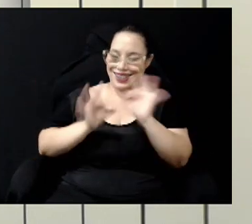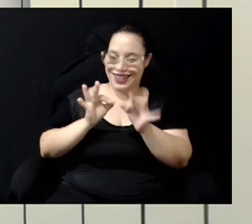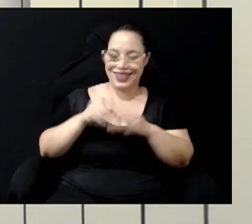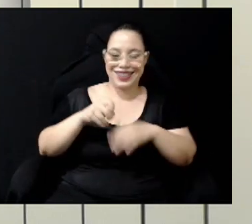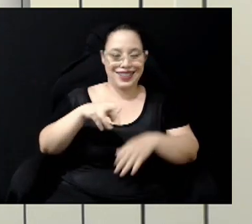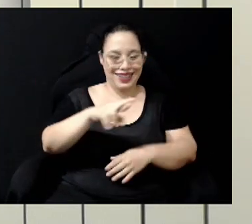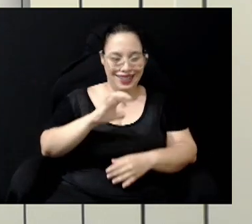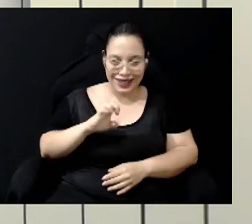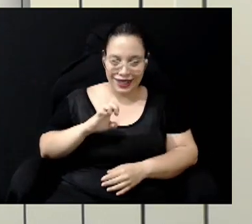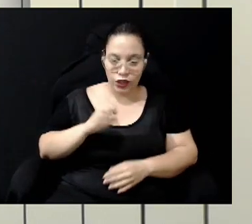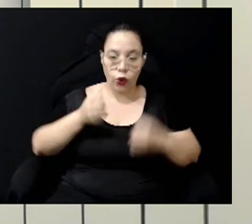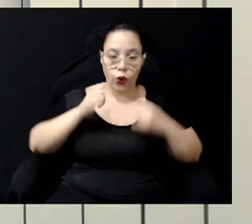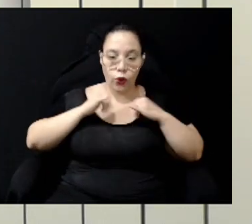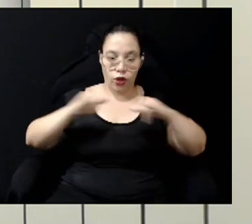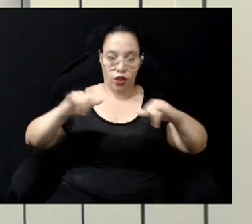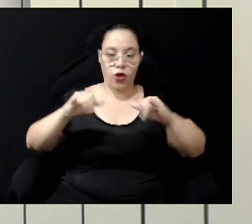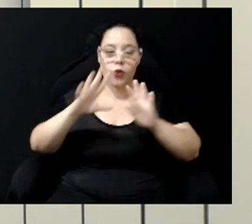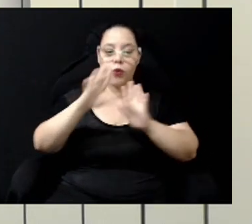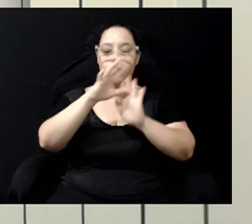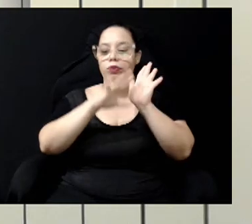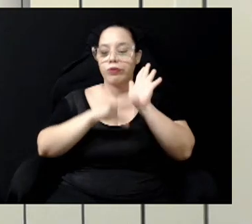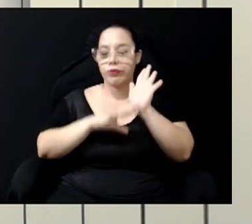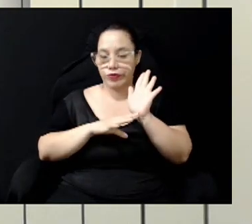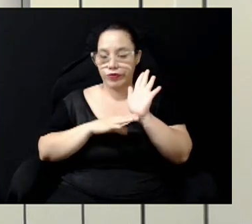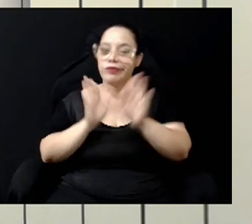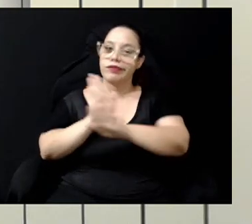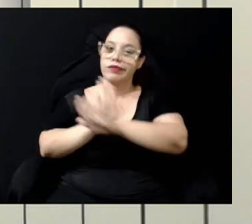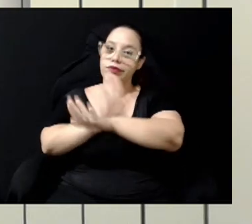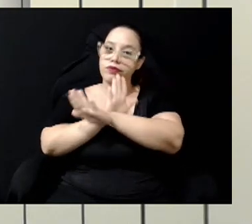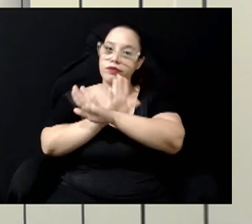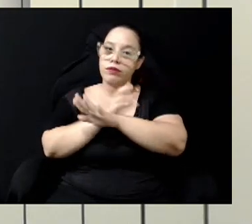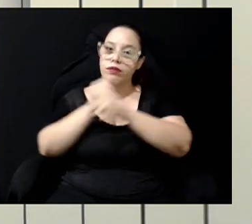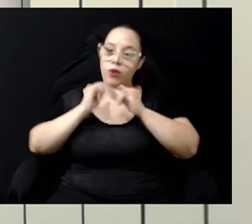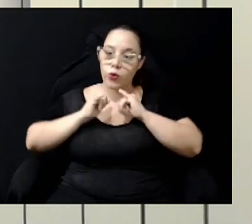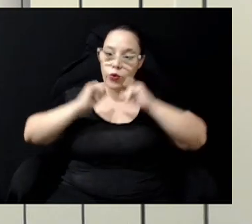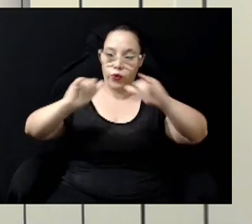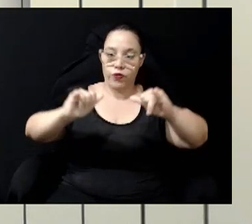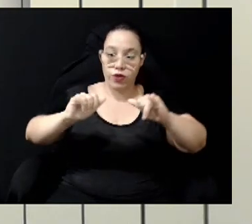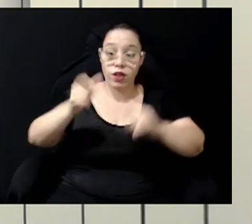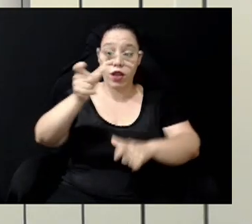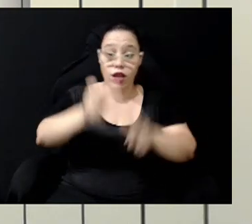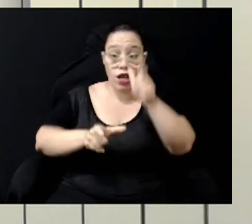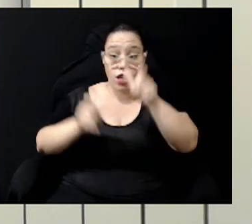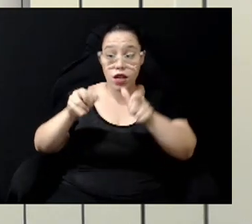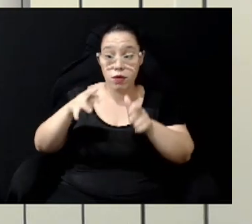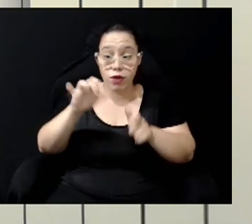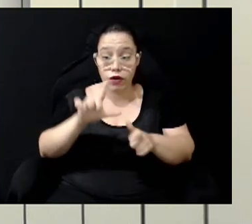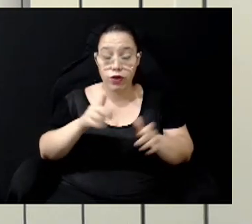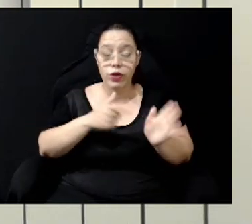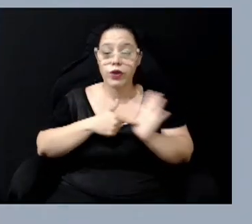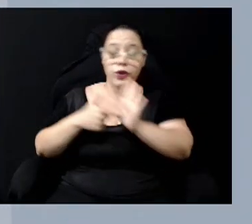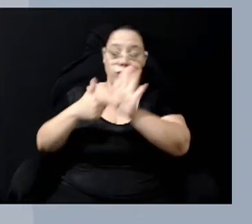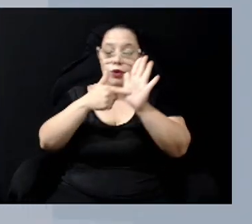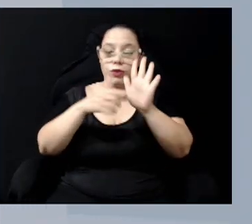divulgou um banco de dados que ajuda a divulgar esses perfis. Acompanhe.